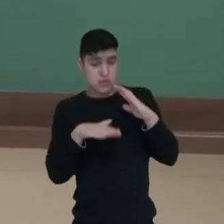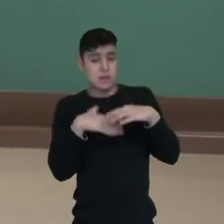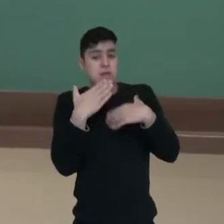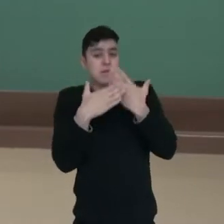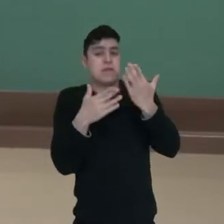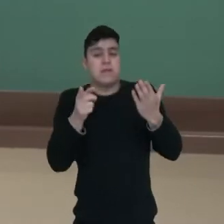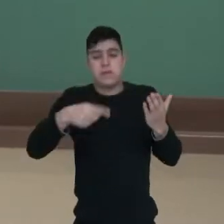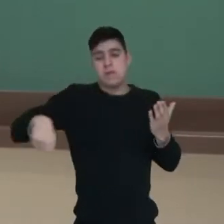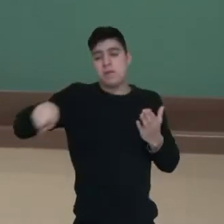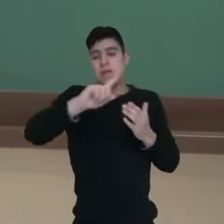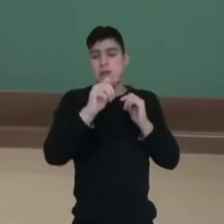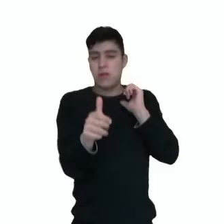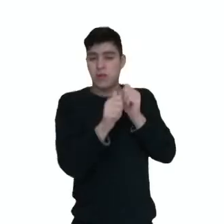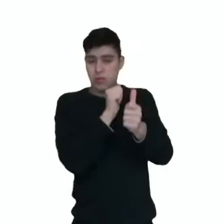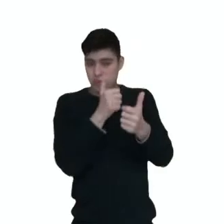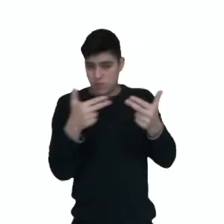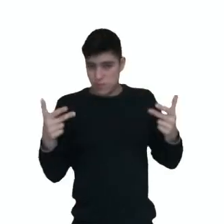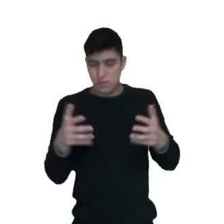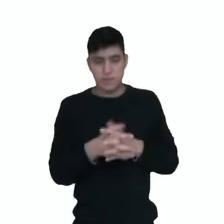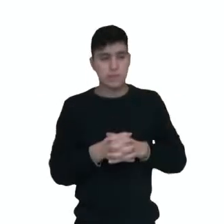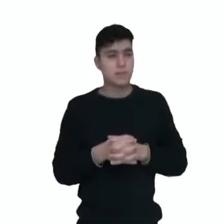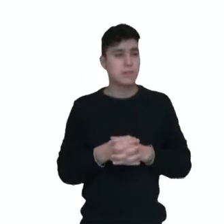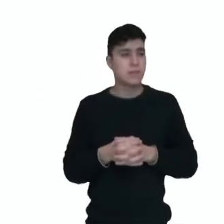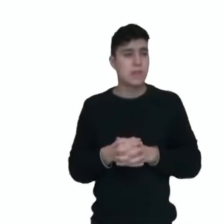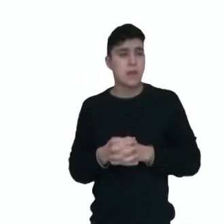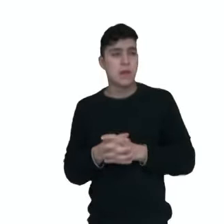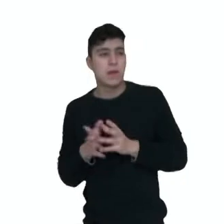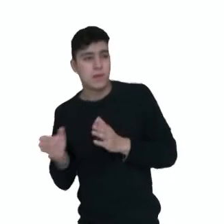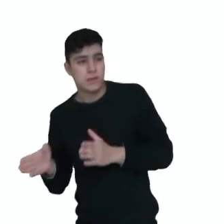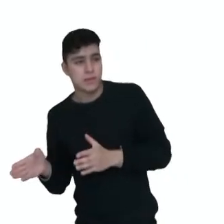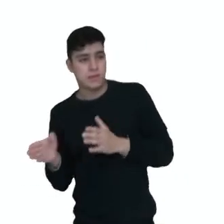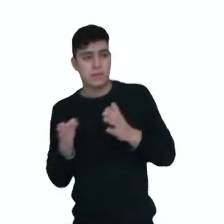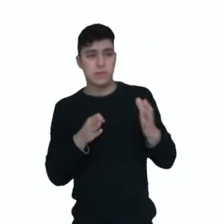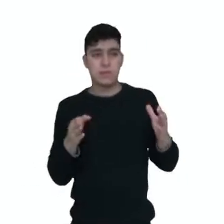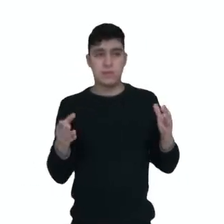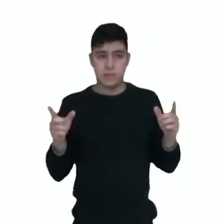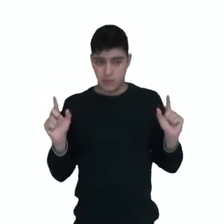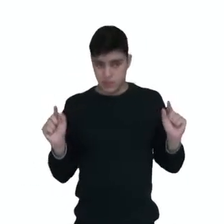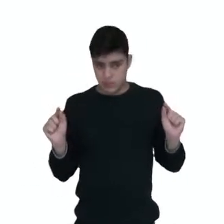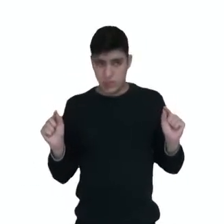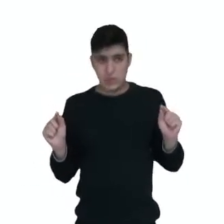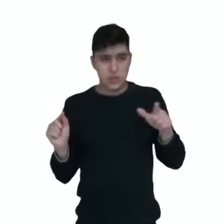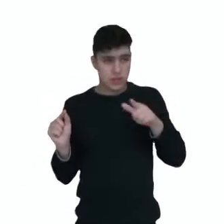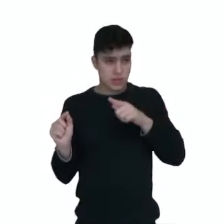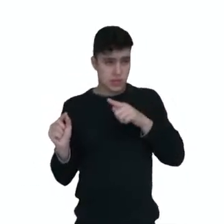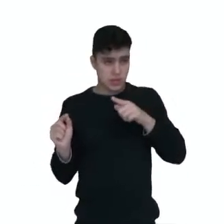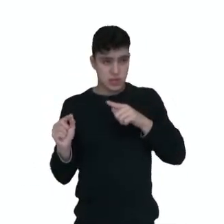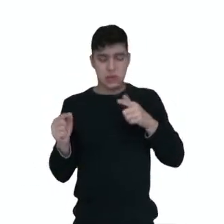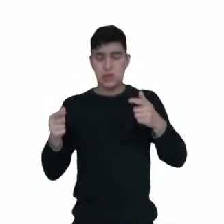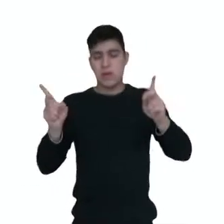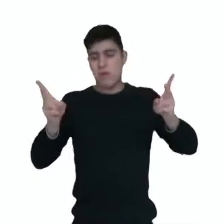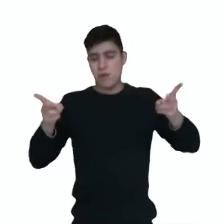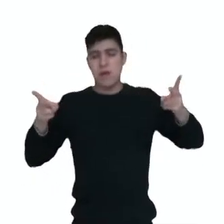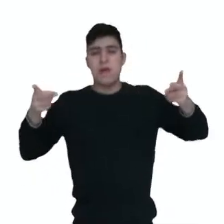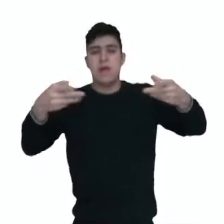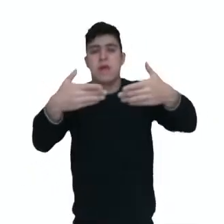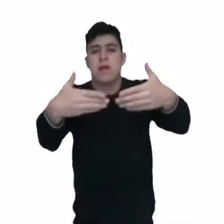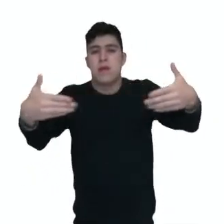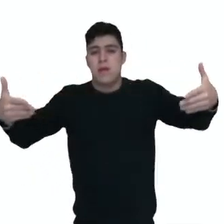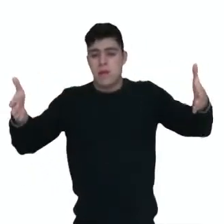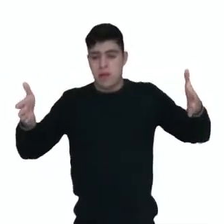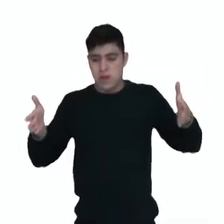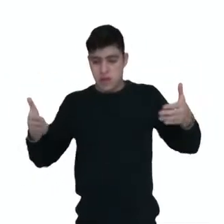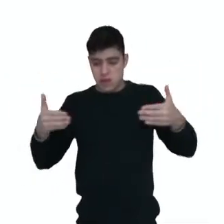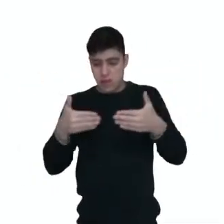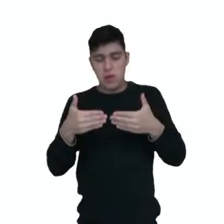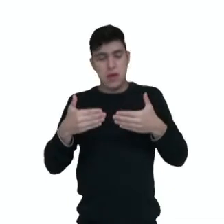esse esporte. Junto às linhas laterais são colocadas bandas, como a professora falou, que impede a